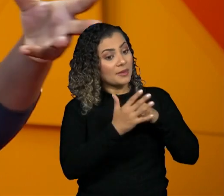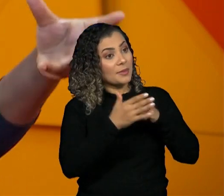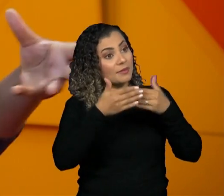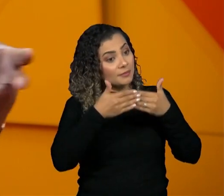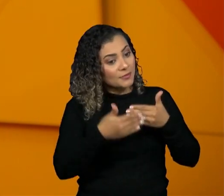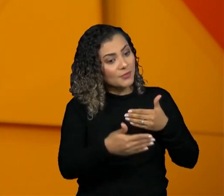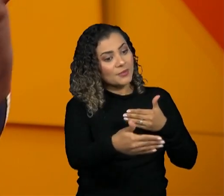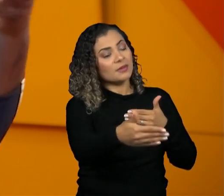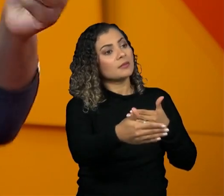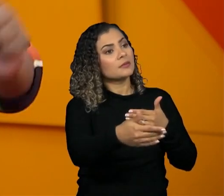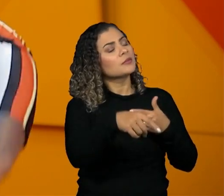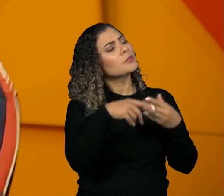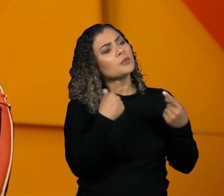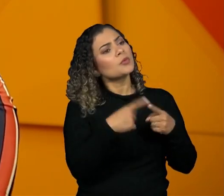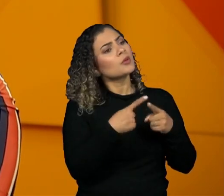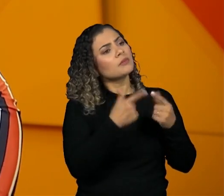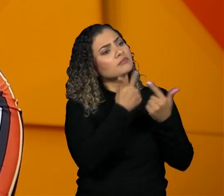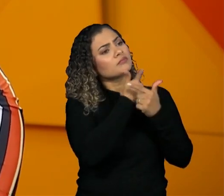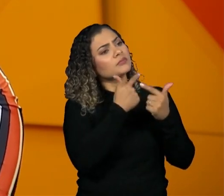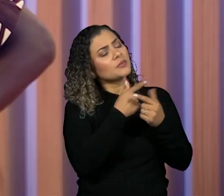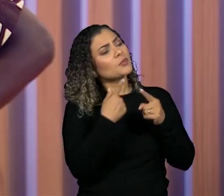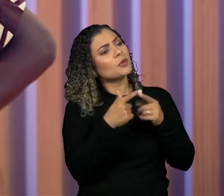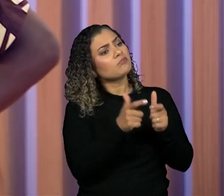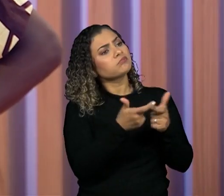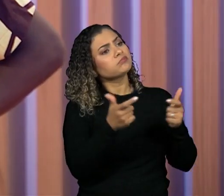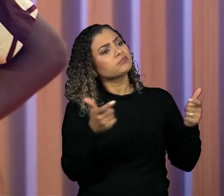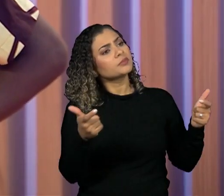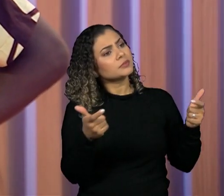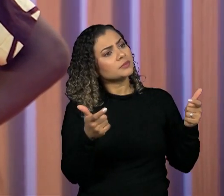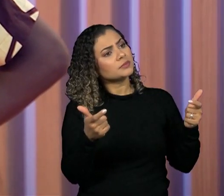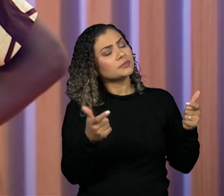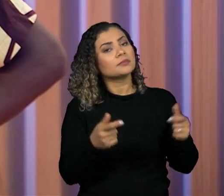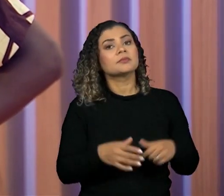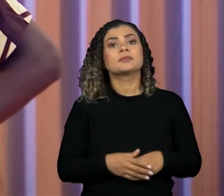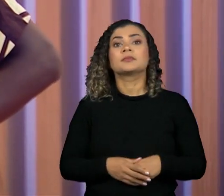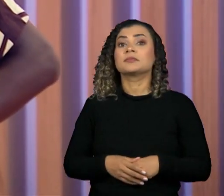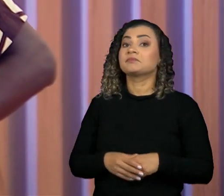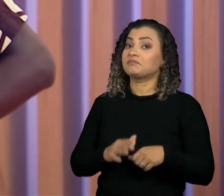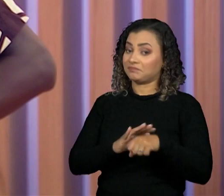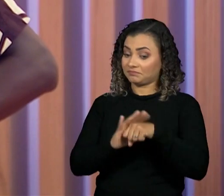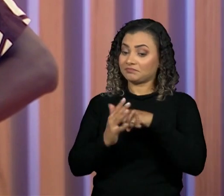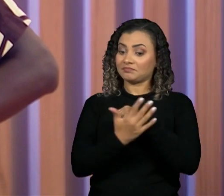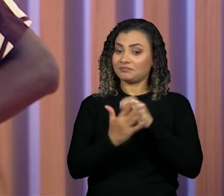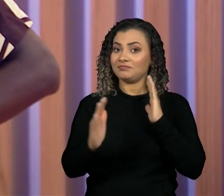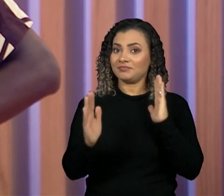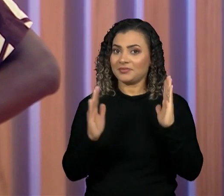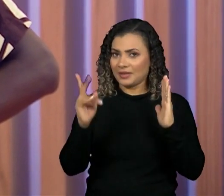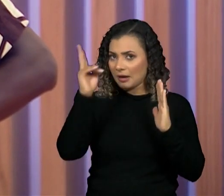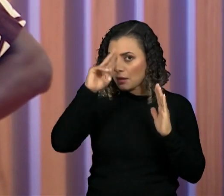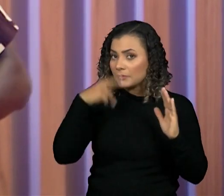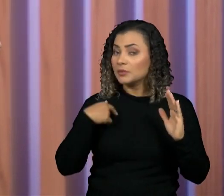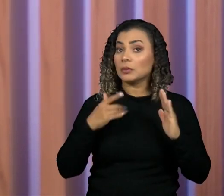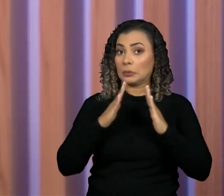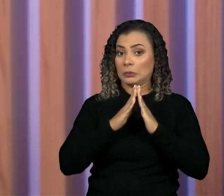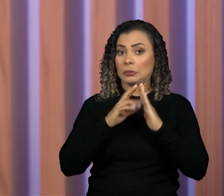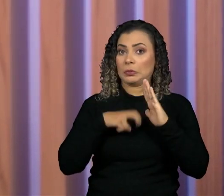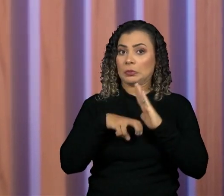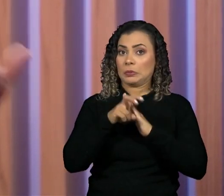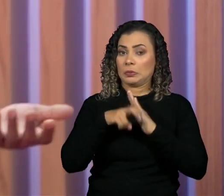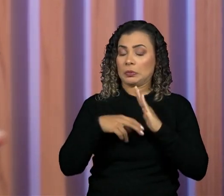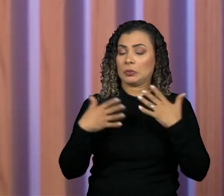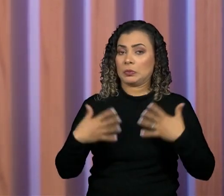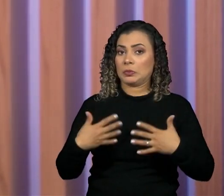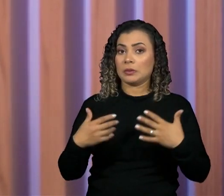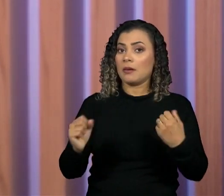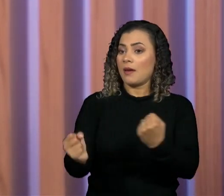acha que relação você faz com esse aumento? A gente... Pensar na pandemia, né? A gente ficou muito tempo fechado. A gente ficou sem